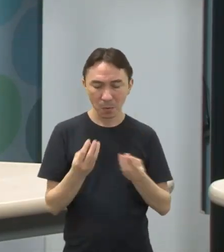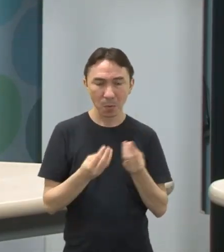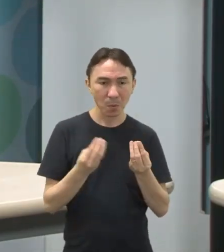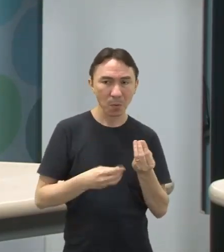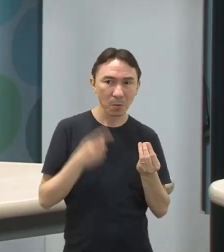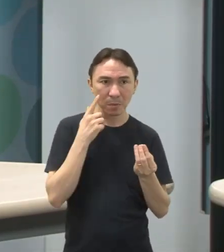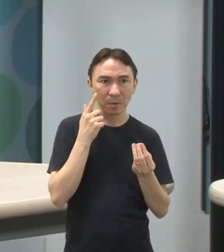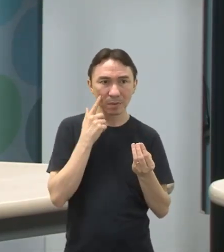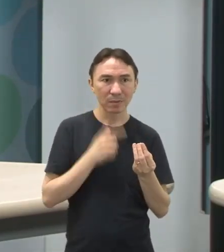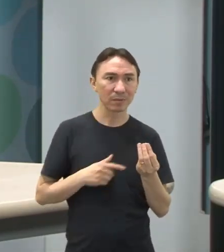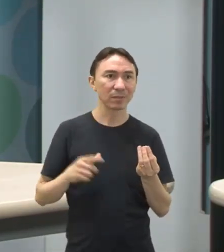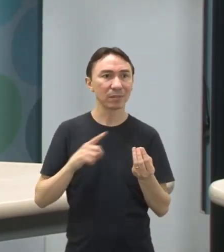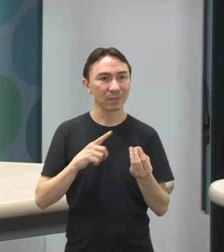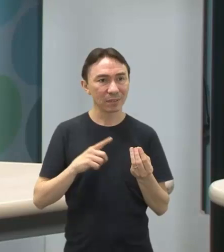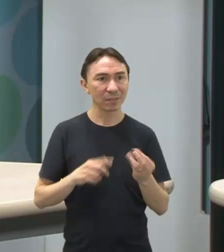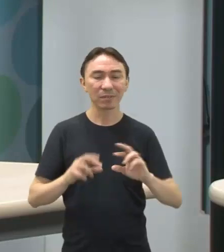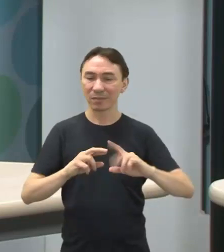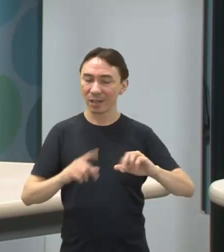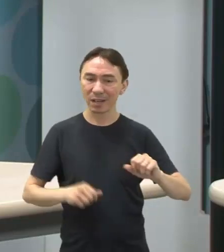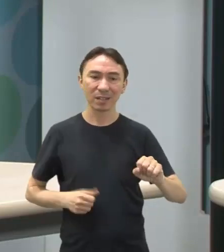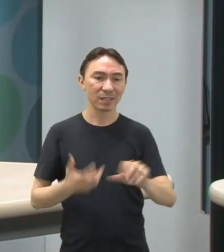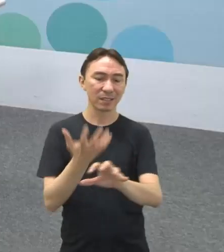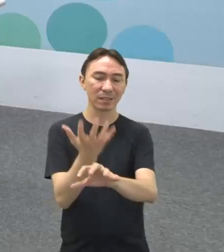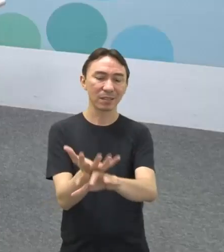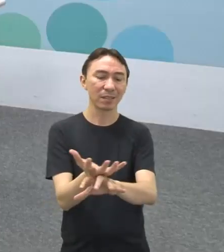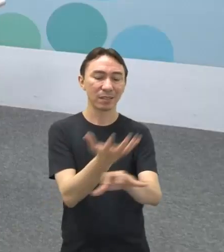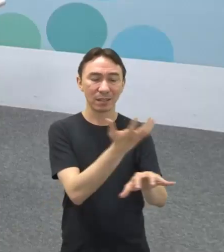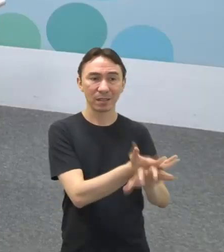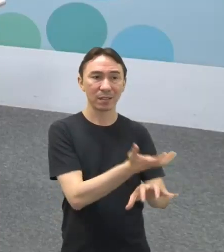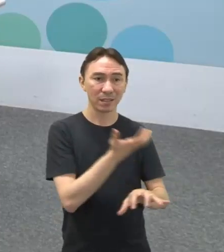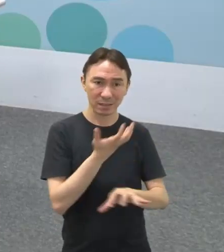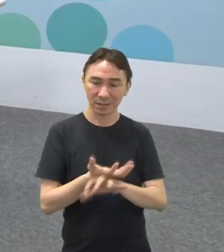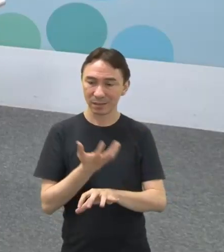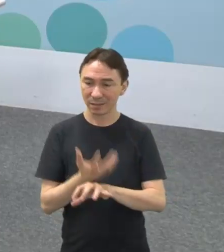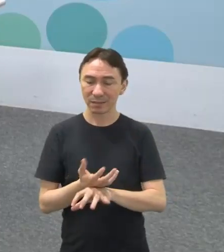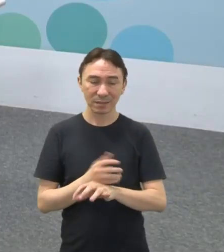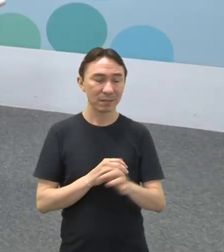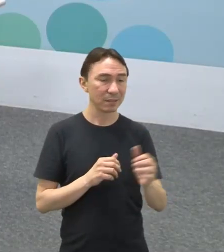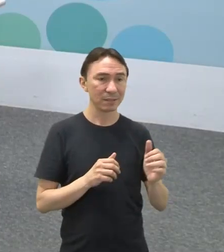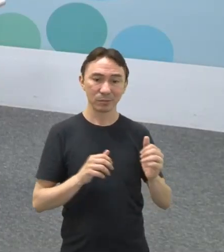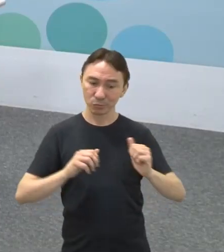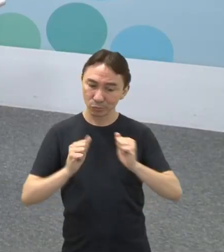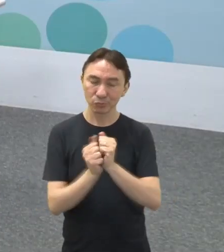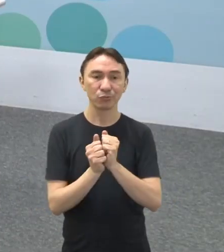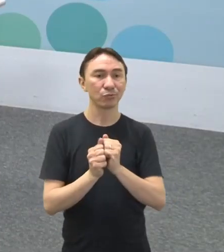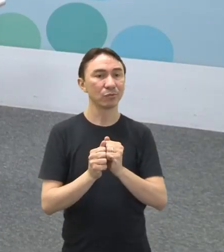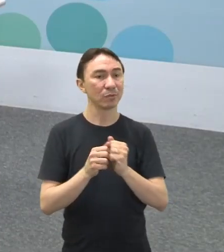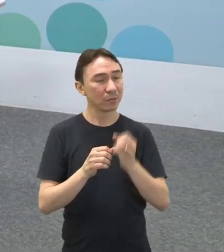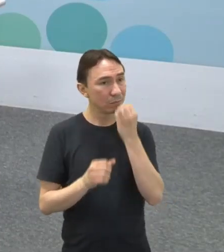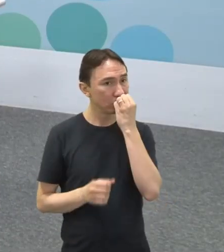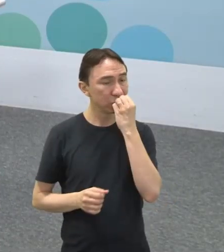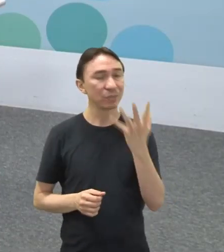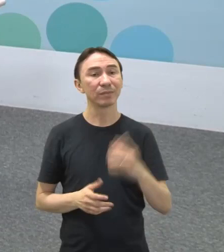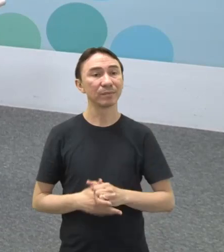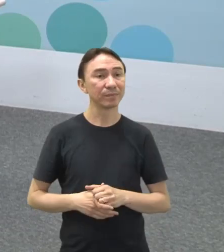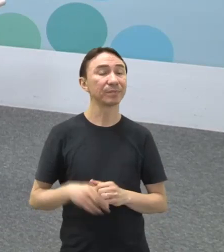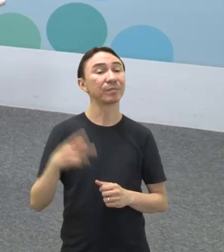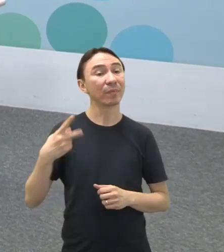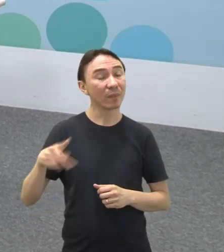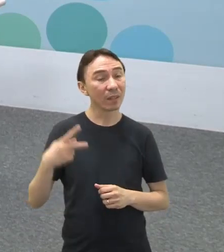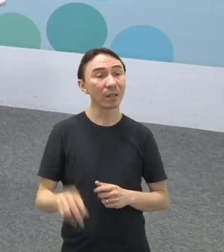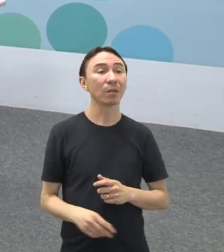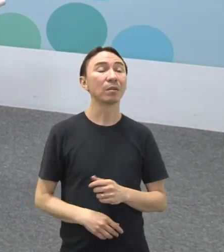entre um tecido universos muito interessante não é que já uma proposta né para o agrupamento